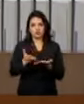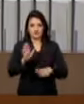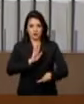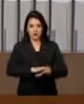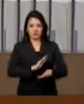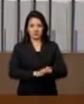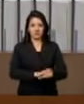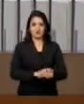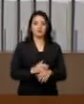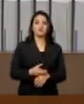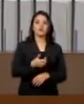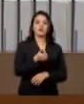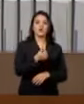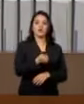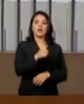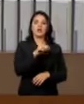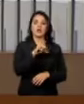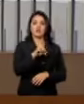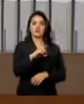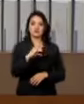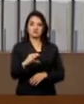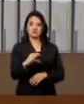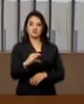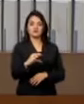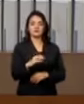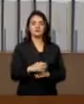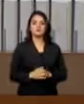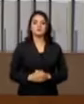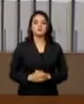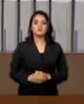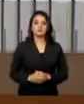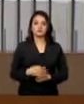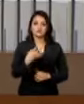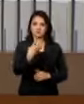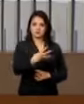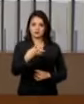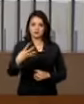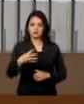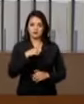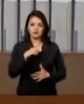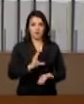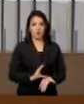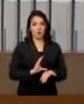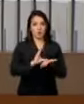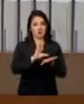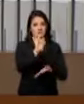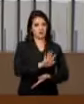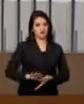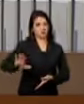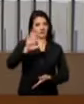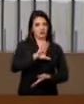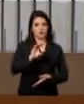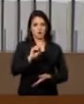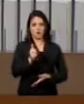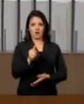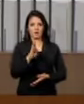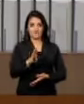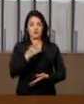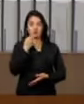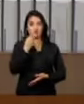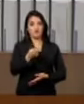declaratória de constitucionalidade 44, pelo requerente, Conselho Federal da OAB, falará o doutor Juliano